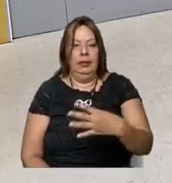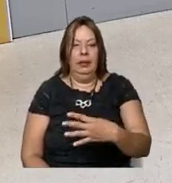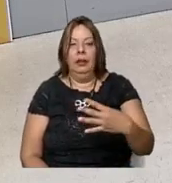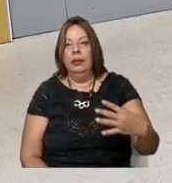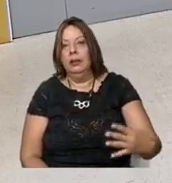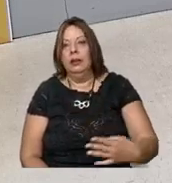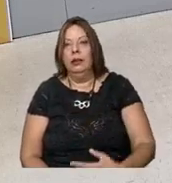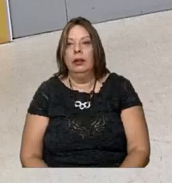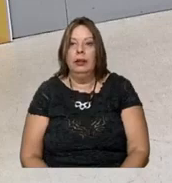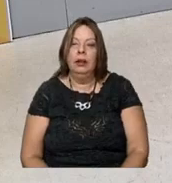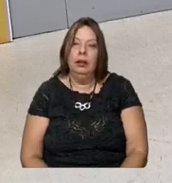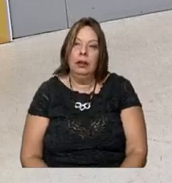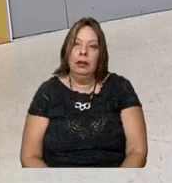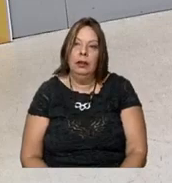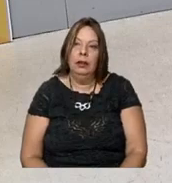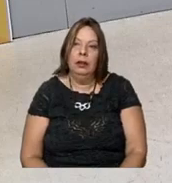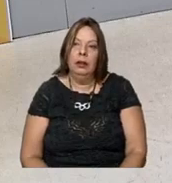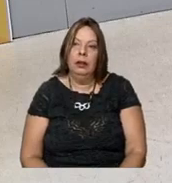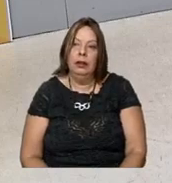44.